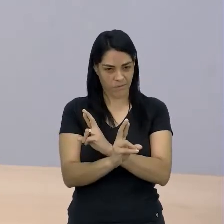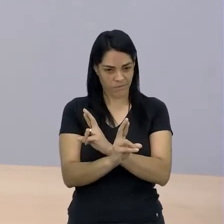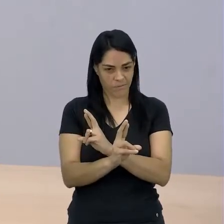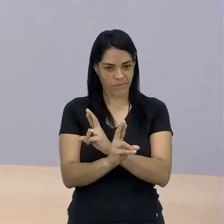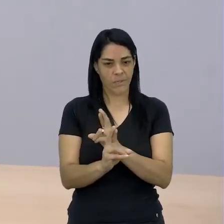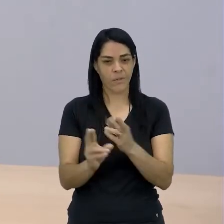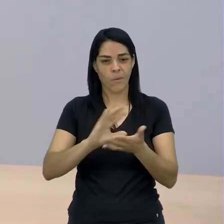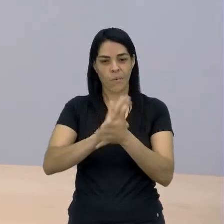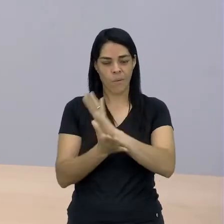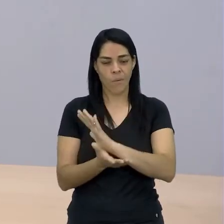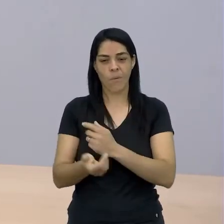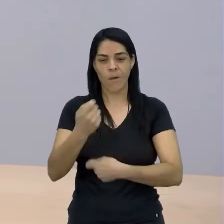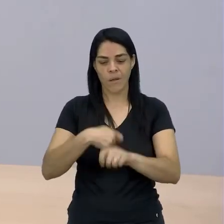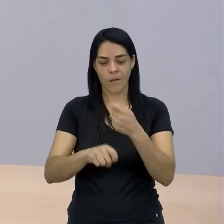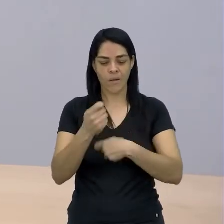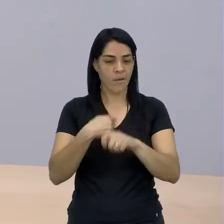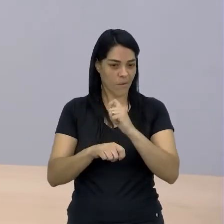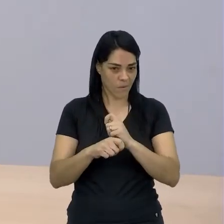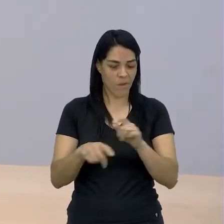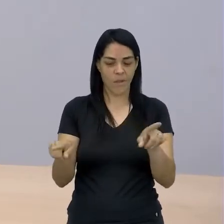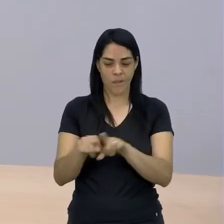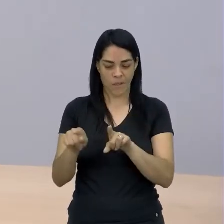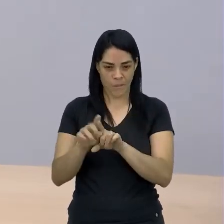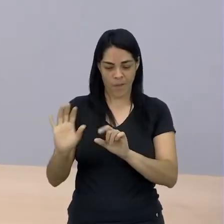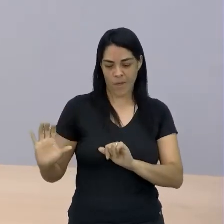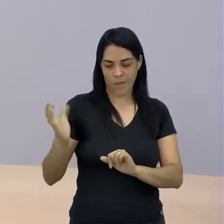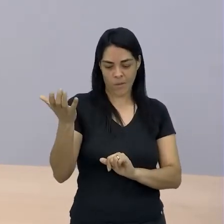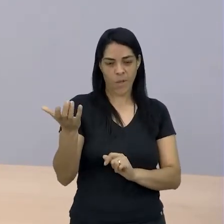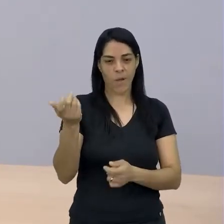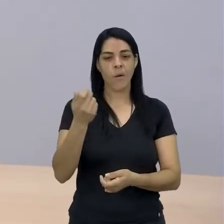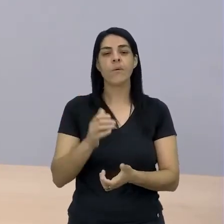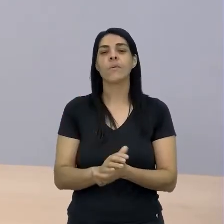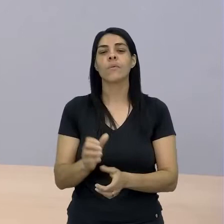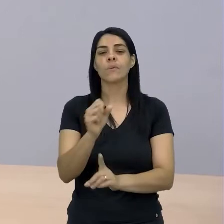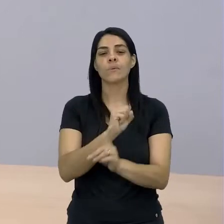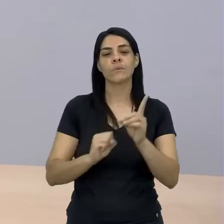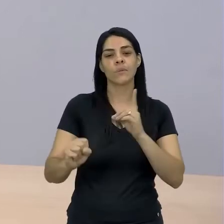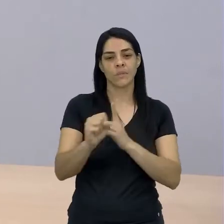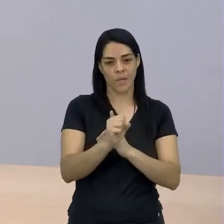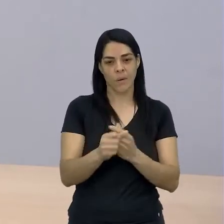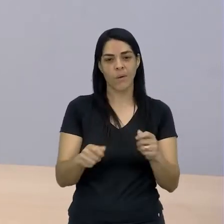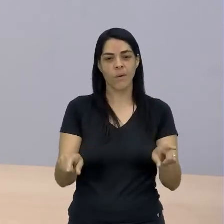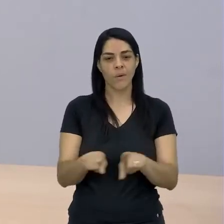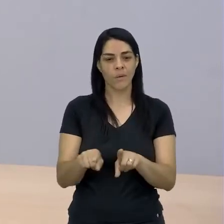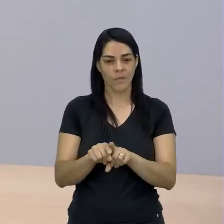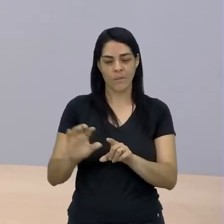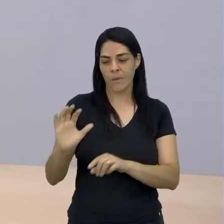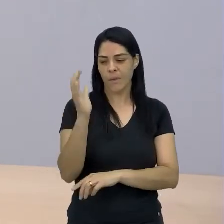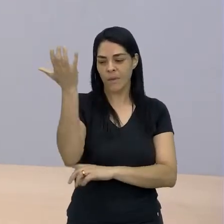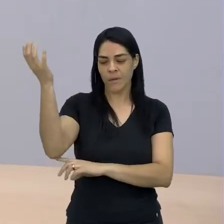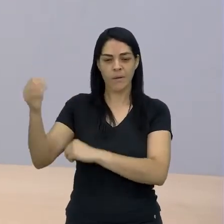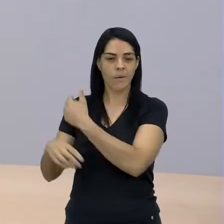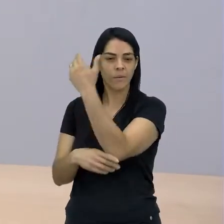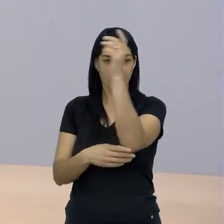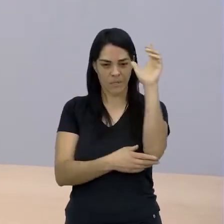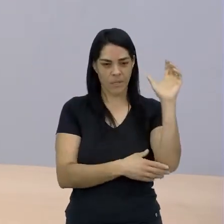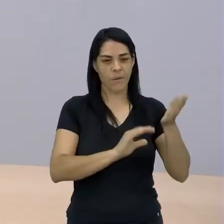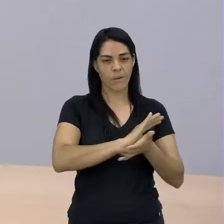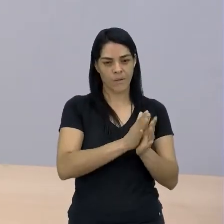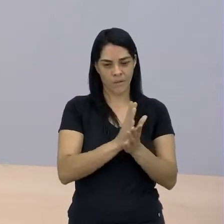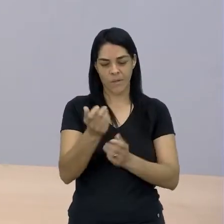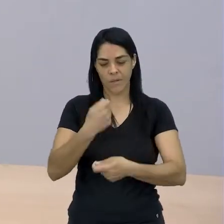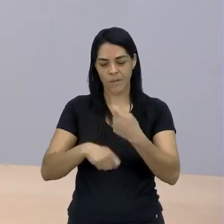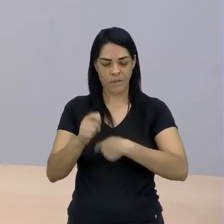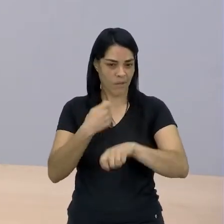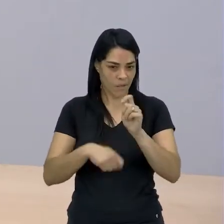econômico leva ao colapso social. Colapso ambiental leva ao colapso econômico